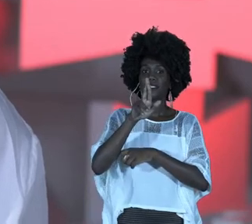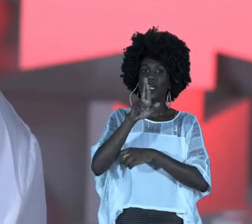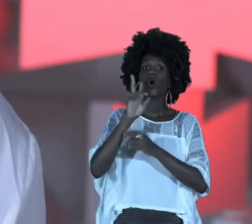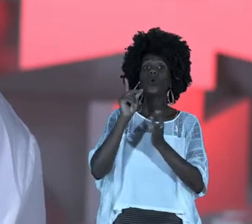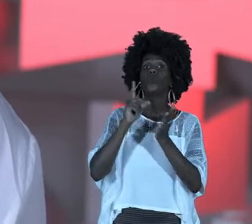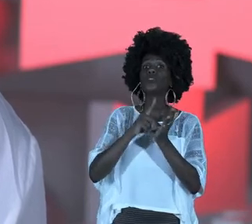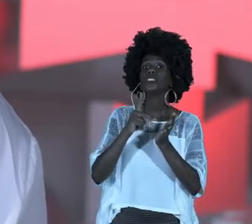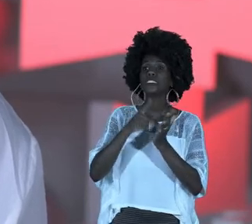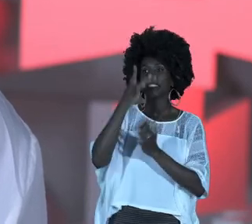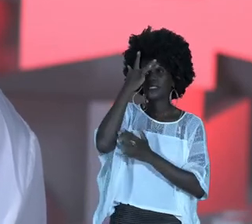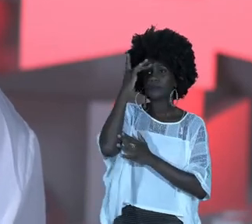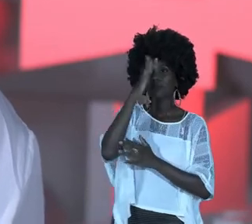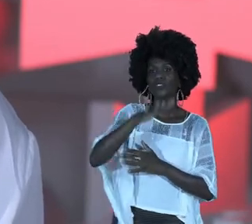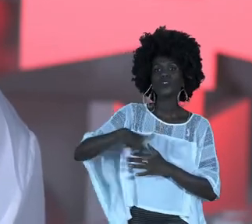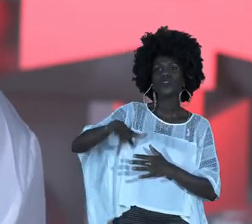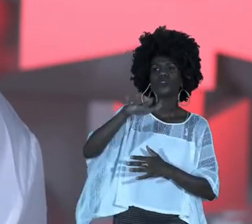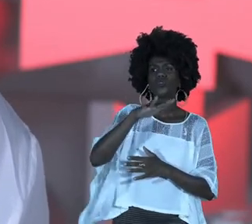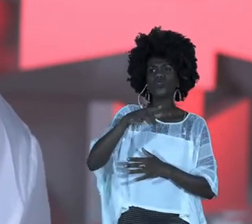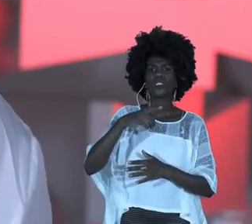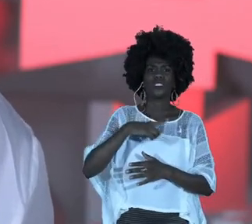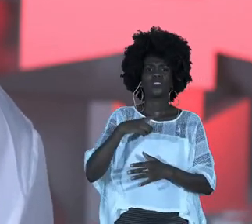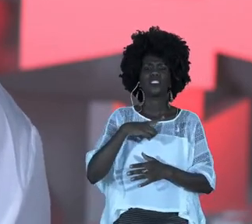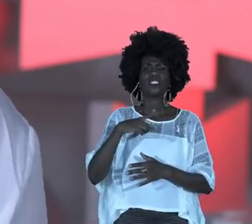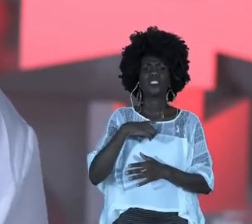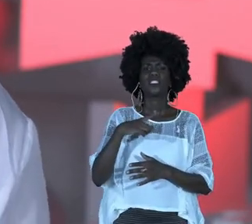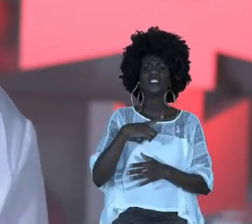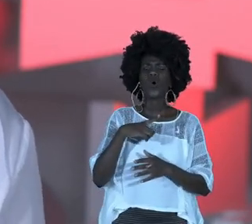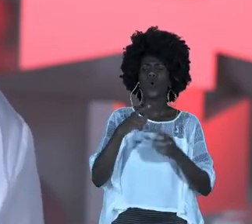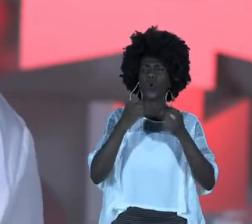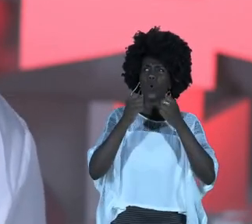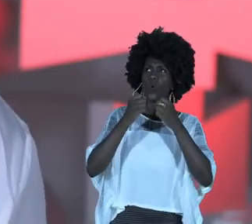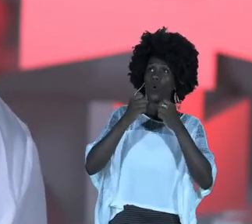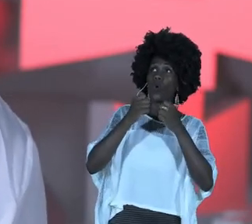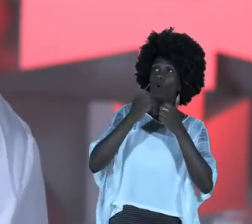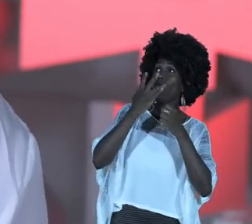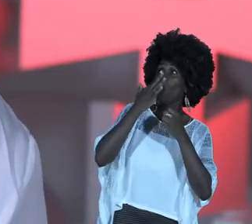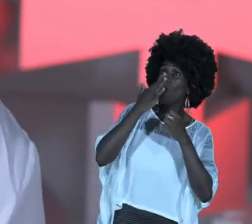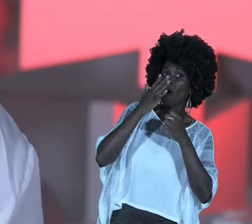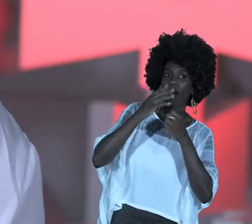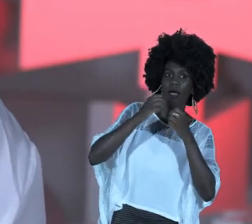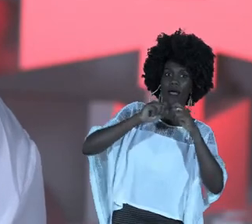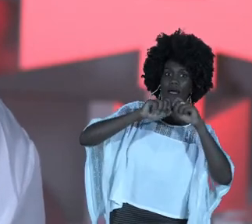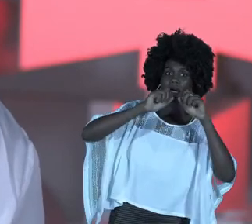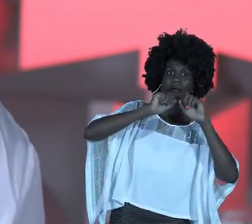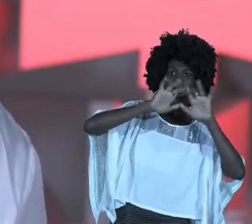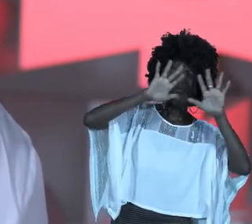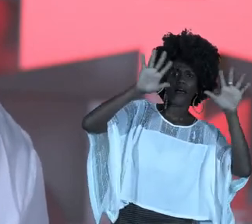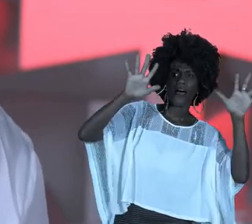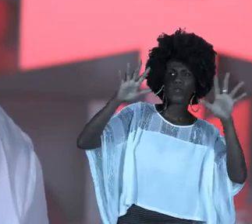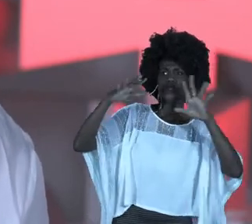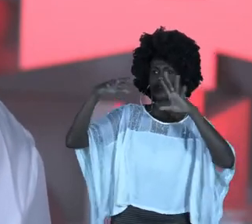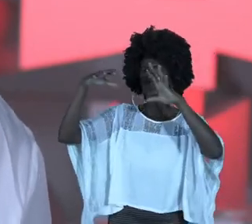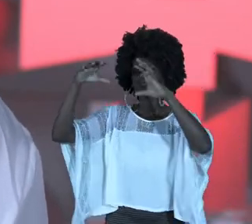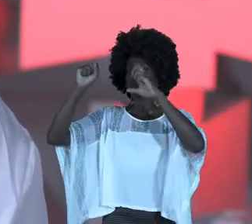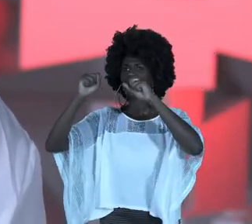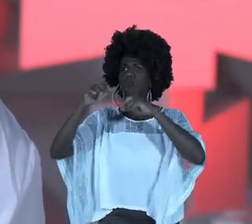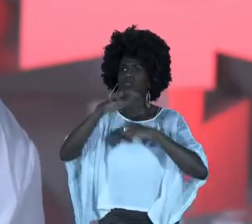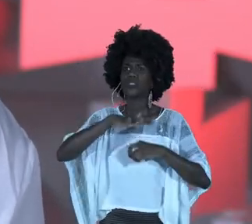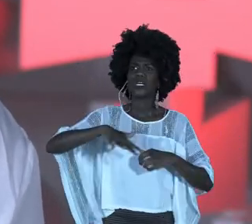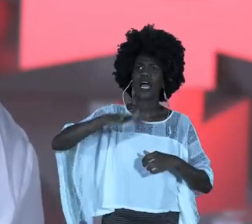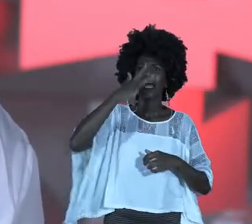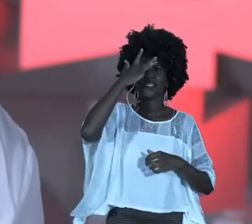dos personagens, seus volumes, claro e escuro e as suas dimensões.